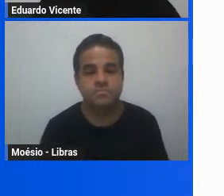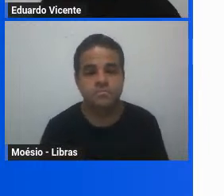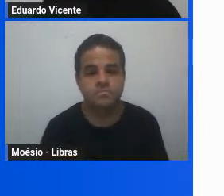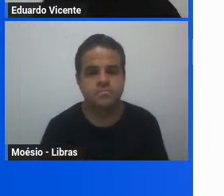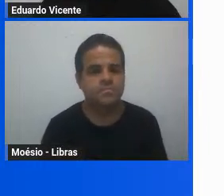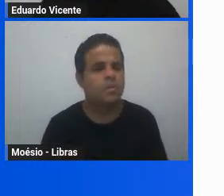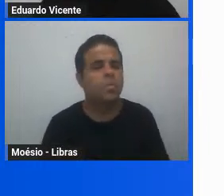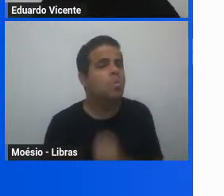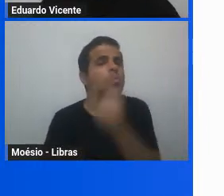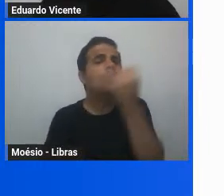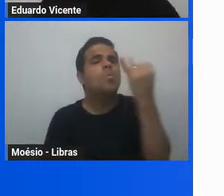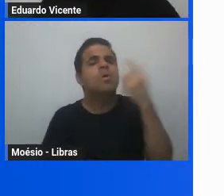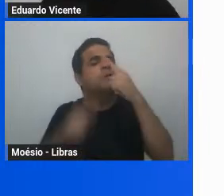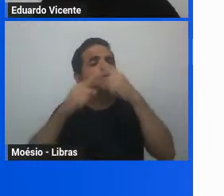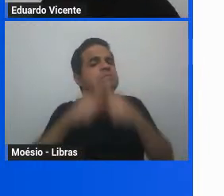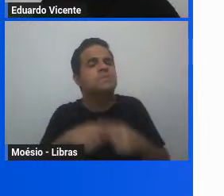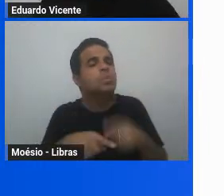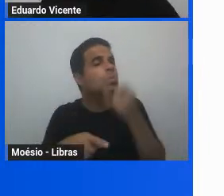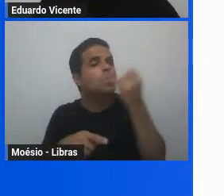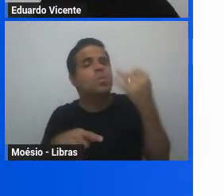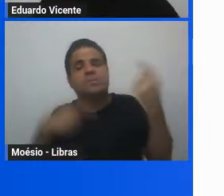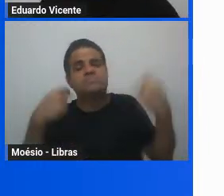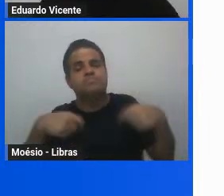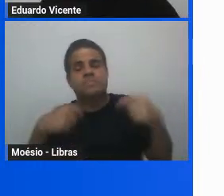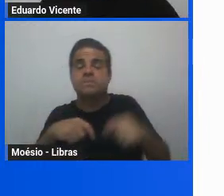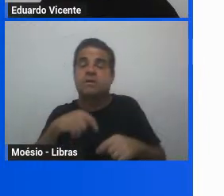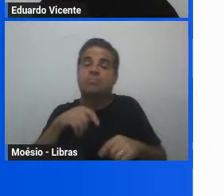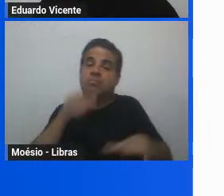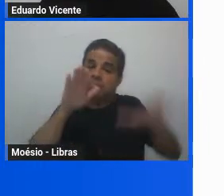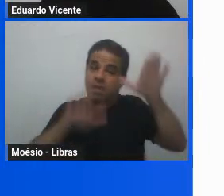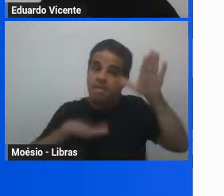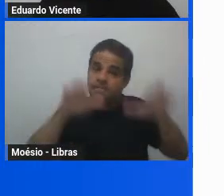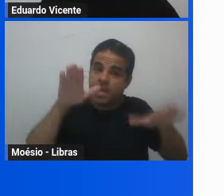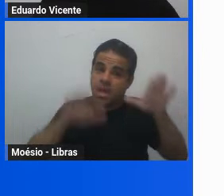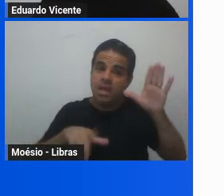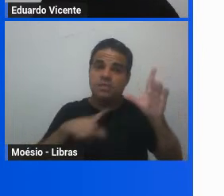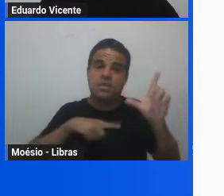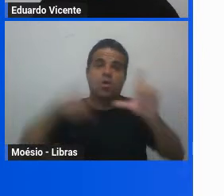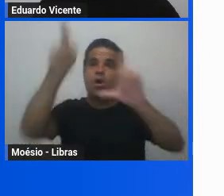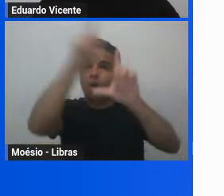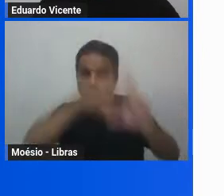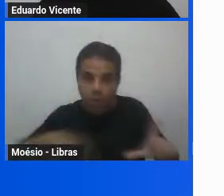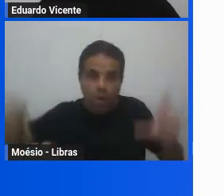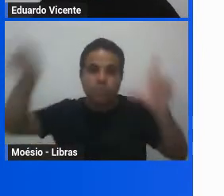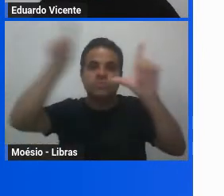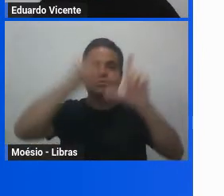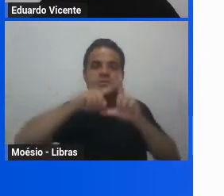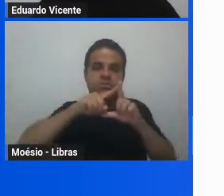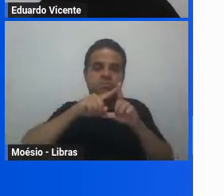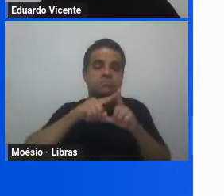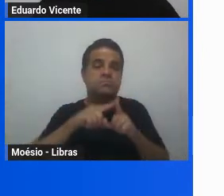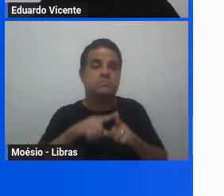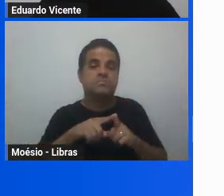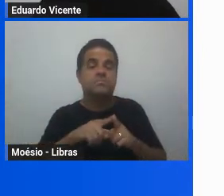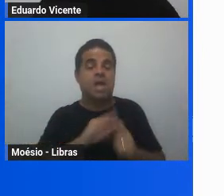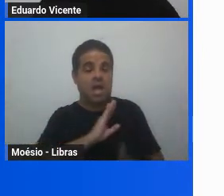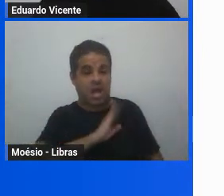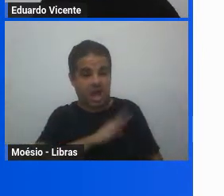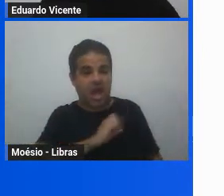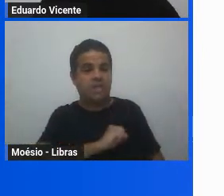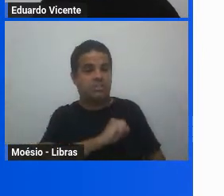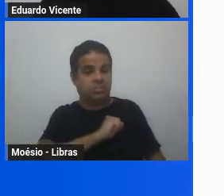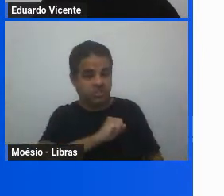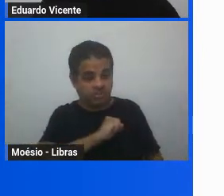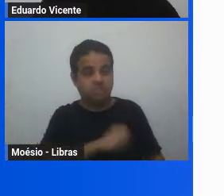Quantas vezes eu vou fazer? Olha, depende. Existe um ciclo. As compressões cardíacas